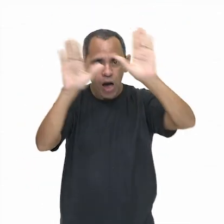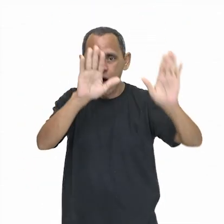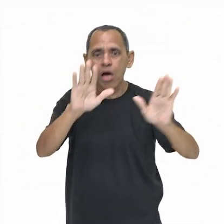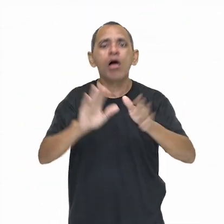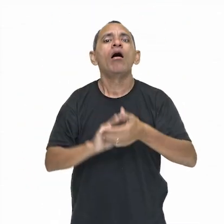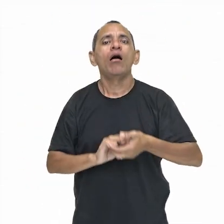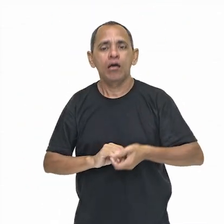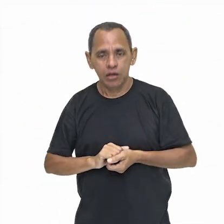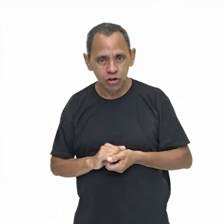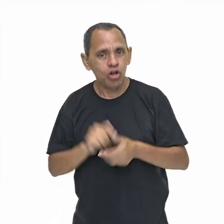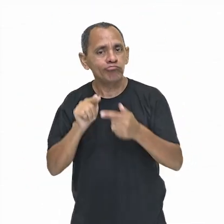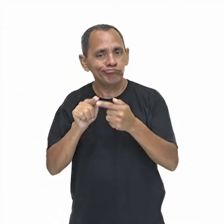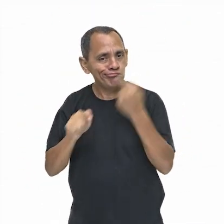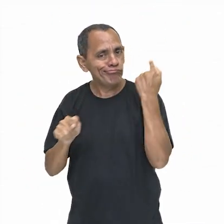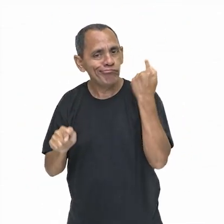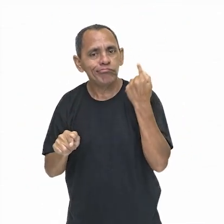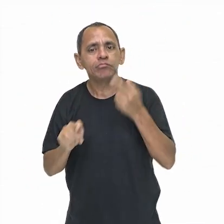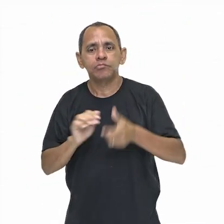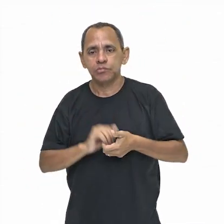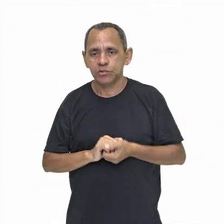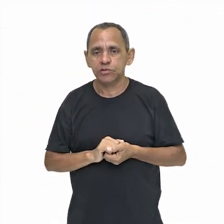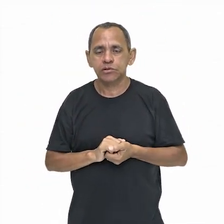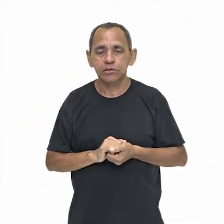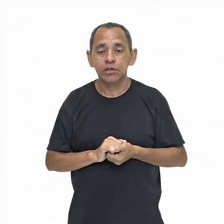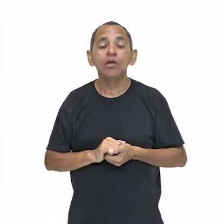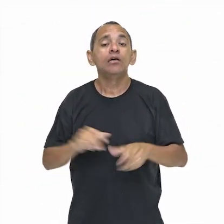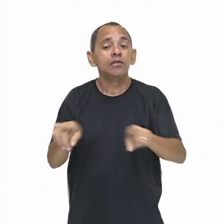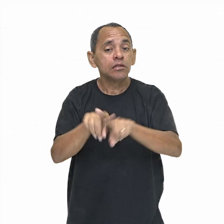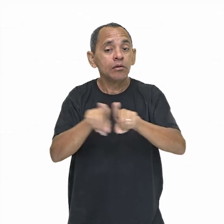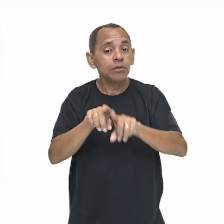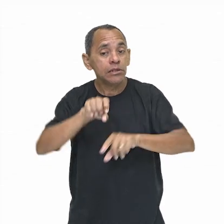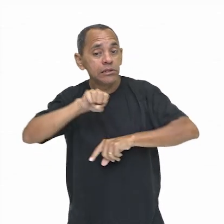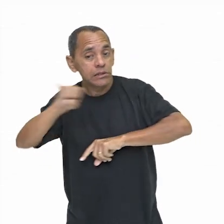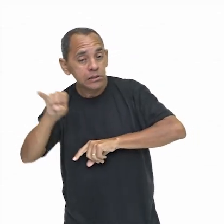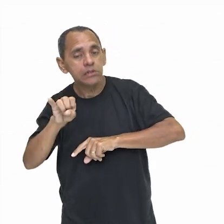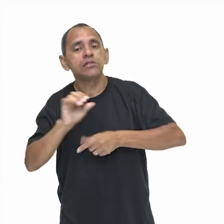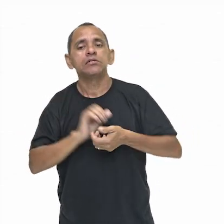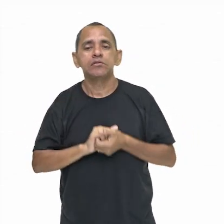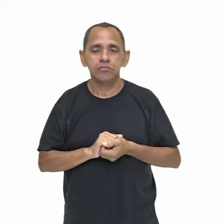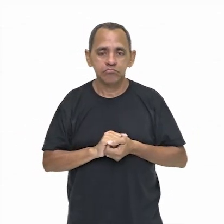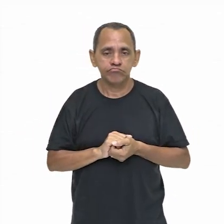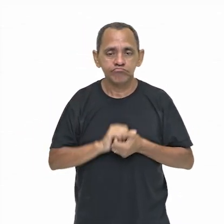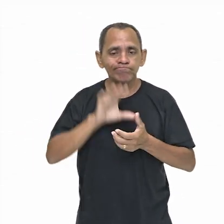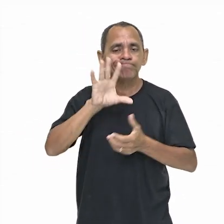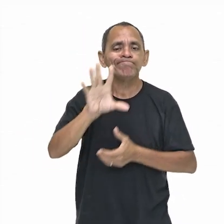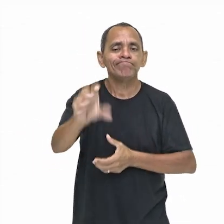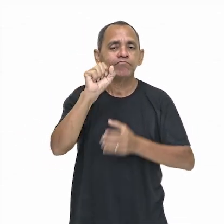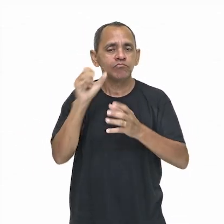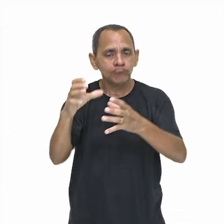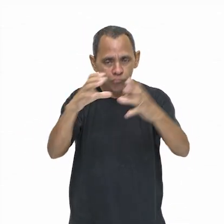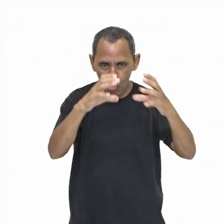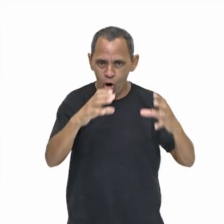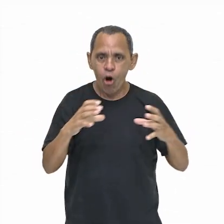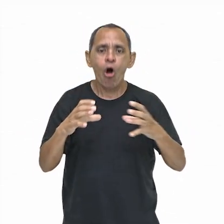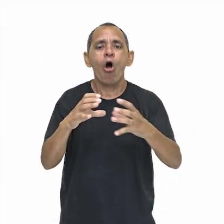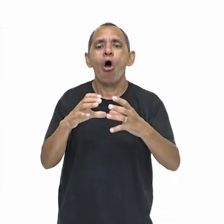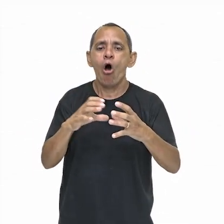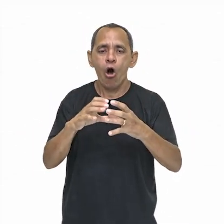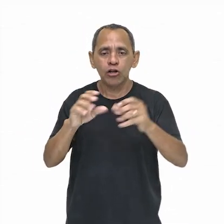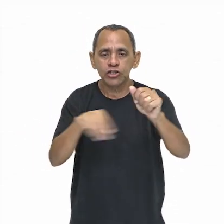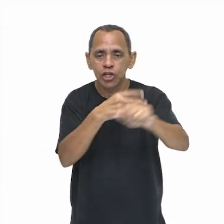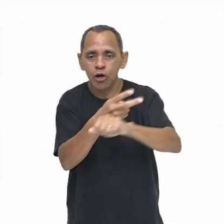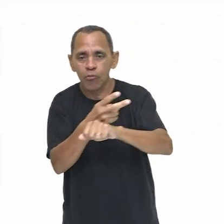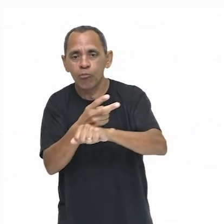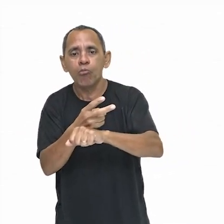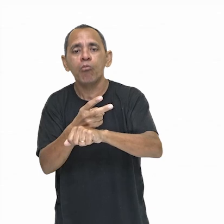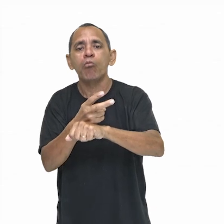Também é falta se pegar a bola depois da finalização de um companheiro de equipe, ou se obstrui o deslocamento do adversário